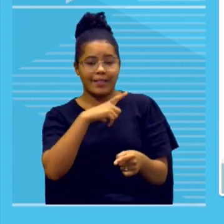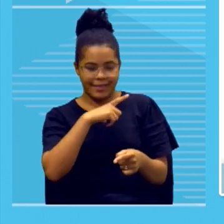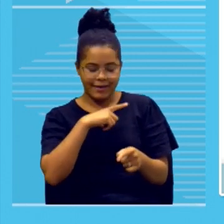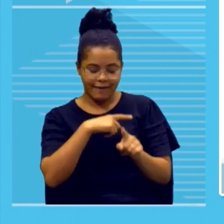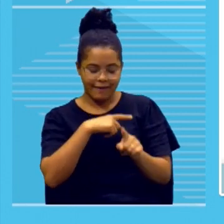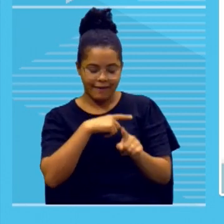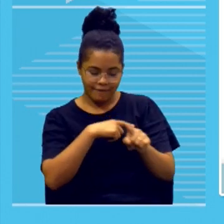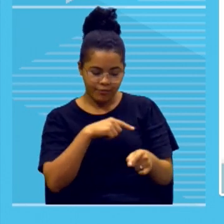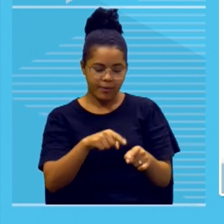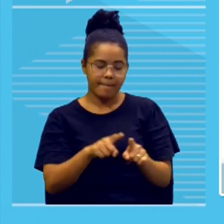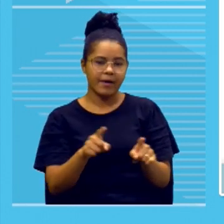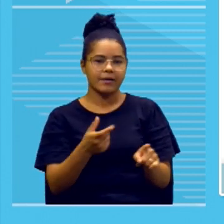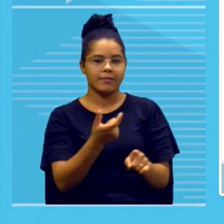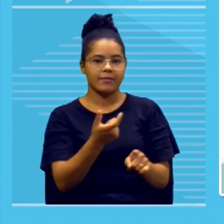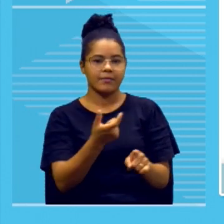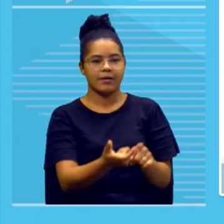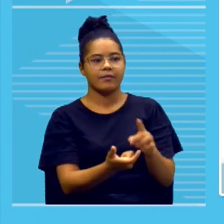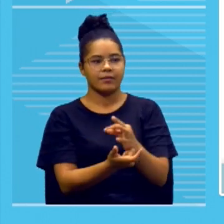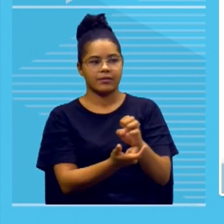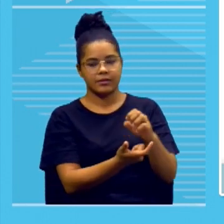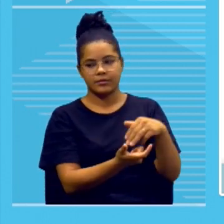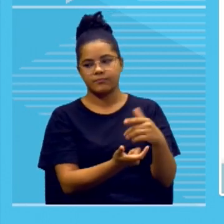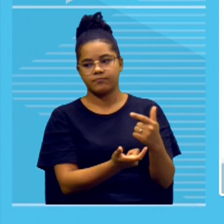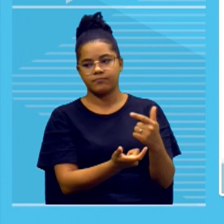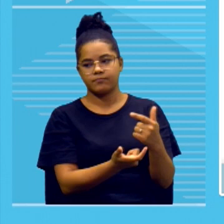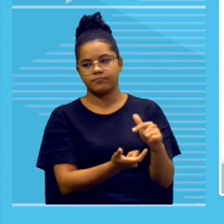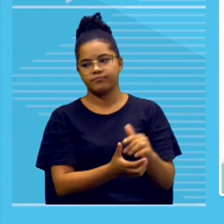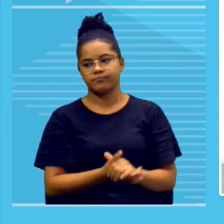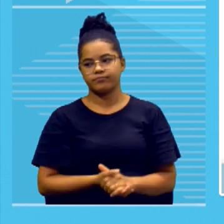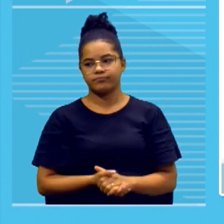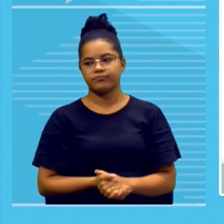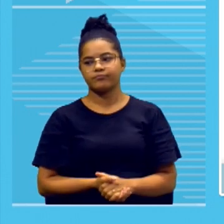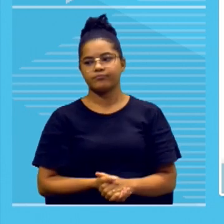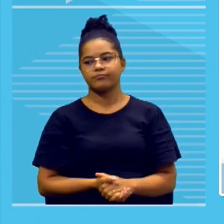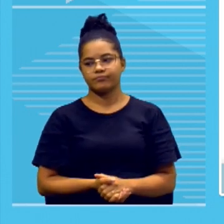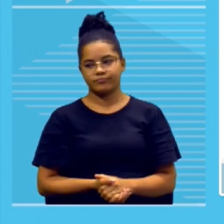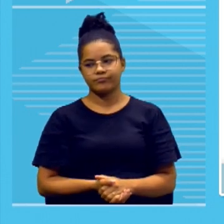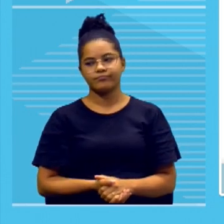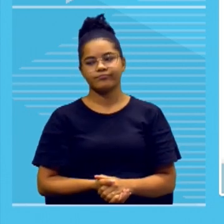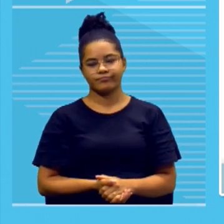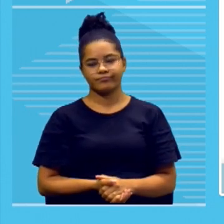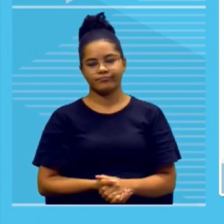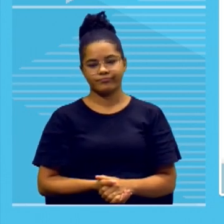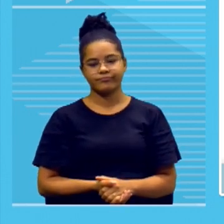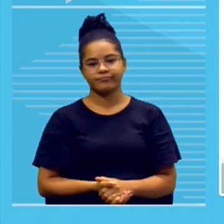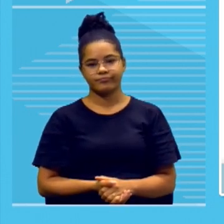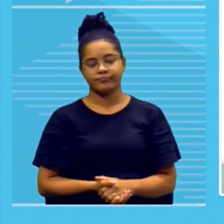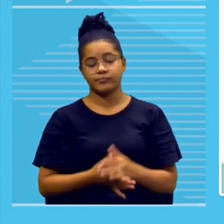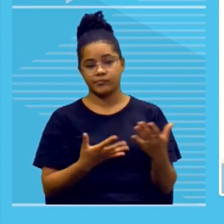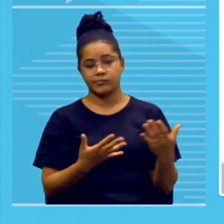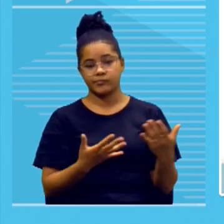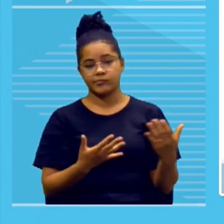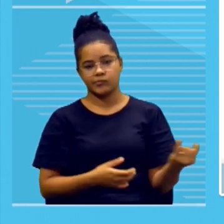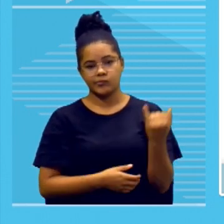Perfeito? Perfeito. Também é possível você observar o seguinte, meus amados.